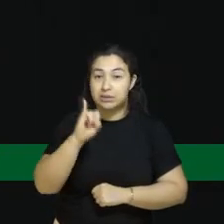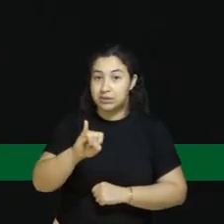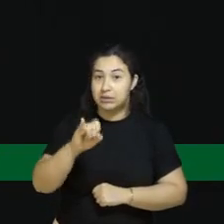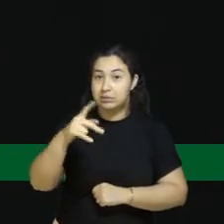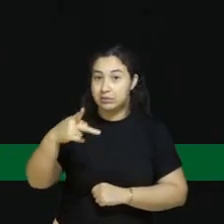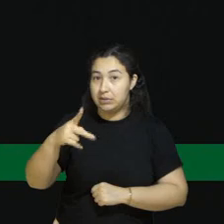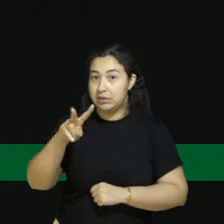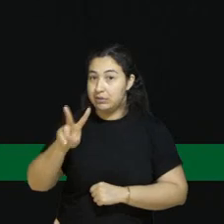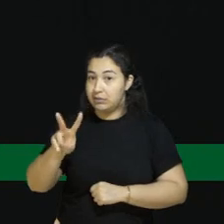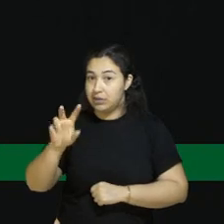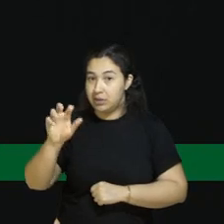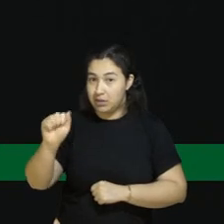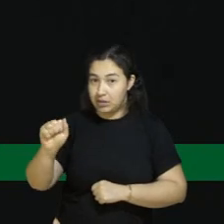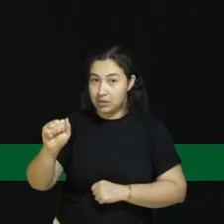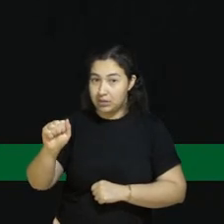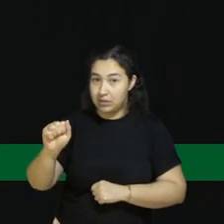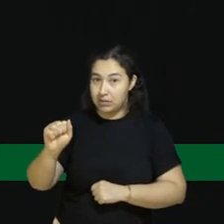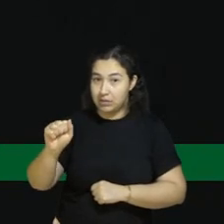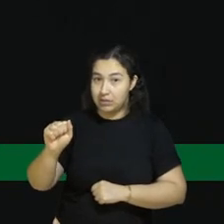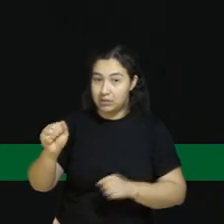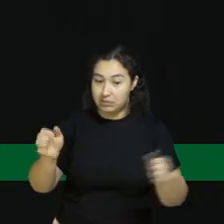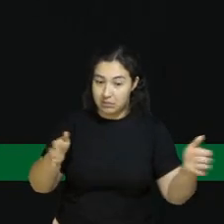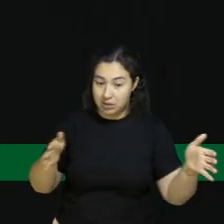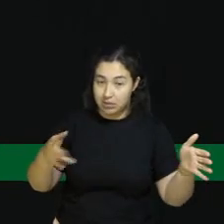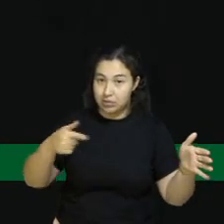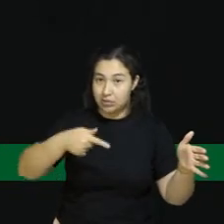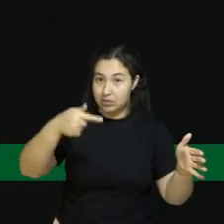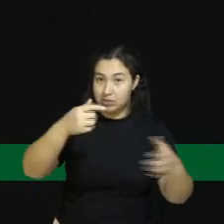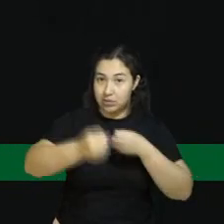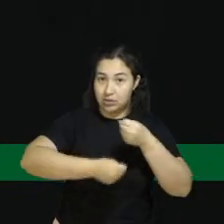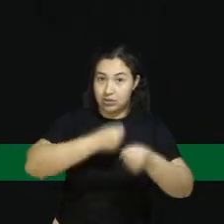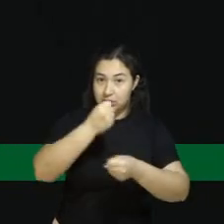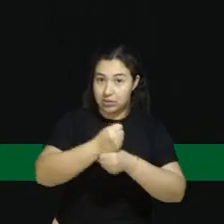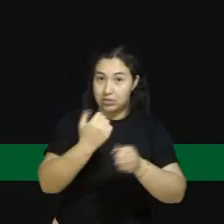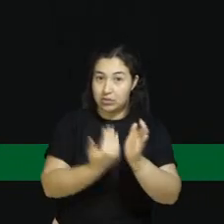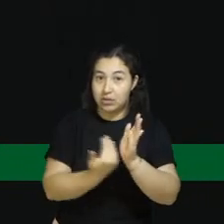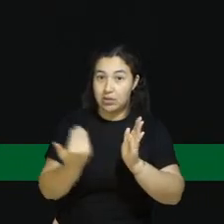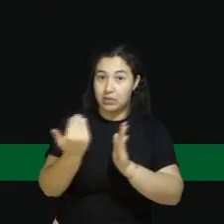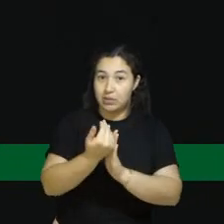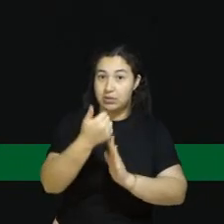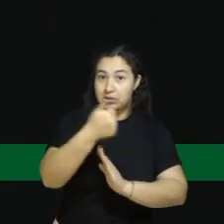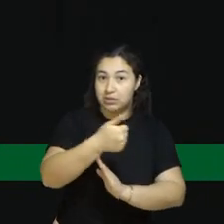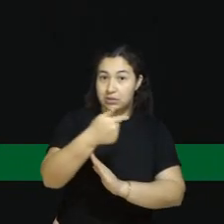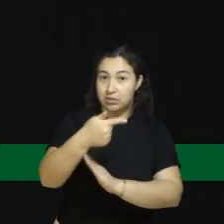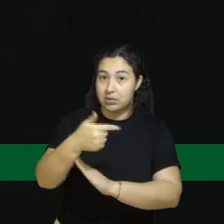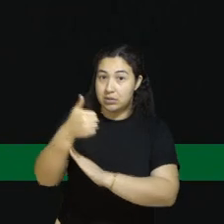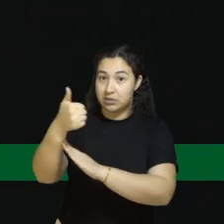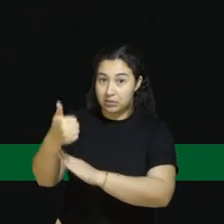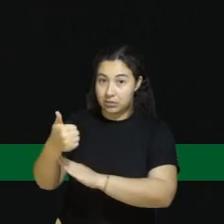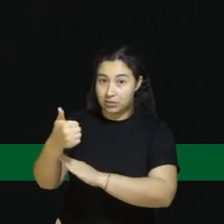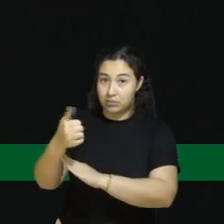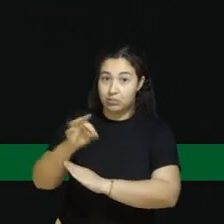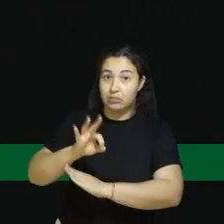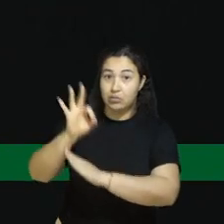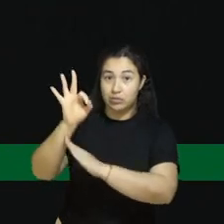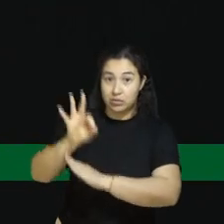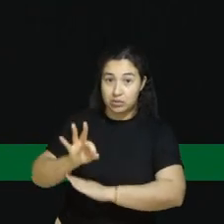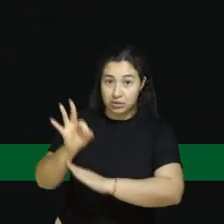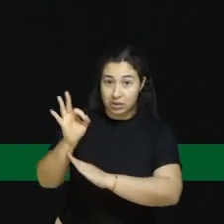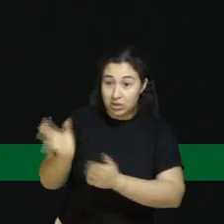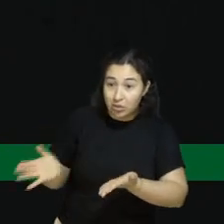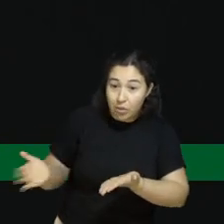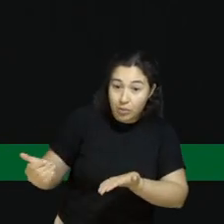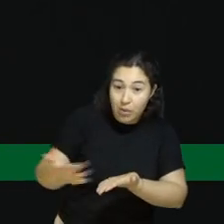últimos 7 anos, cresceu 171%. O recolhimento de IPVA, 171%. Enquanto